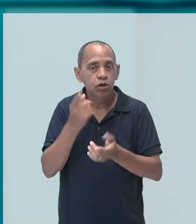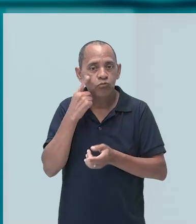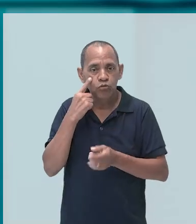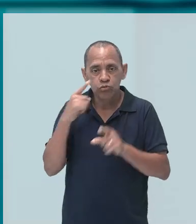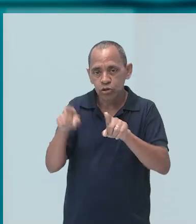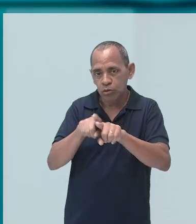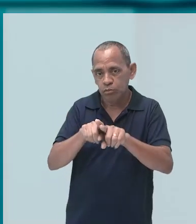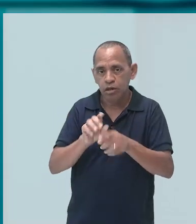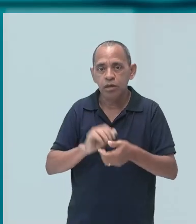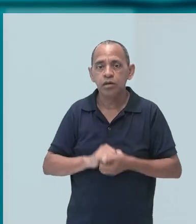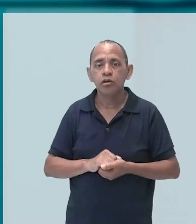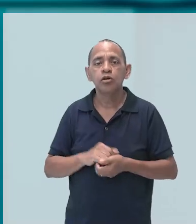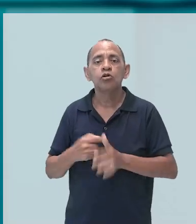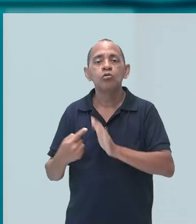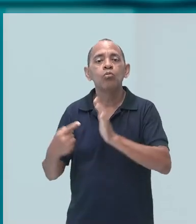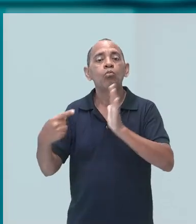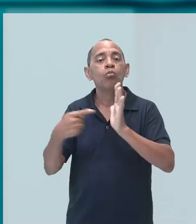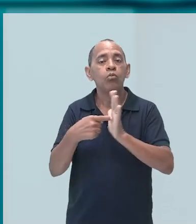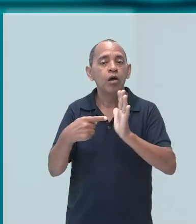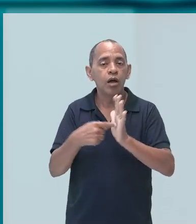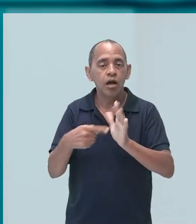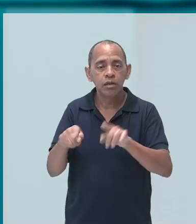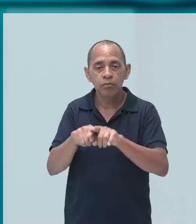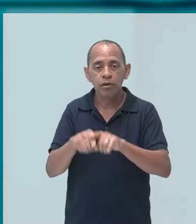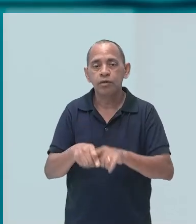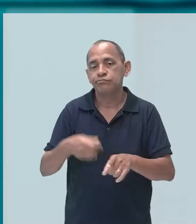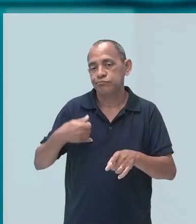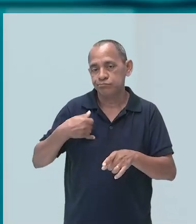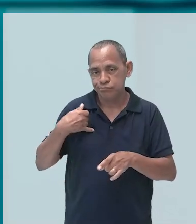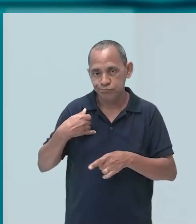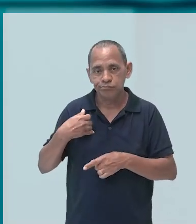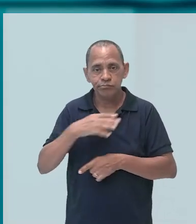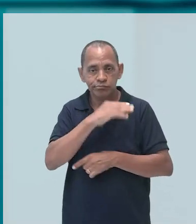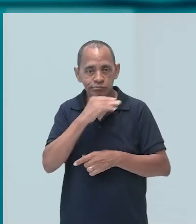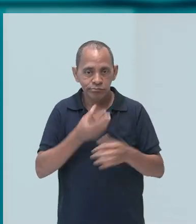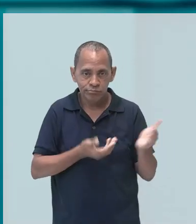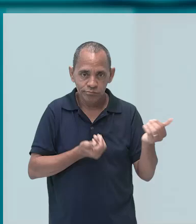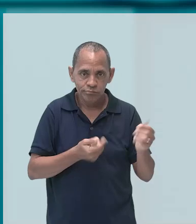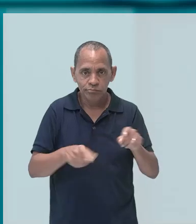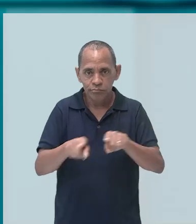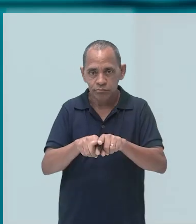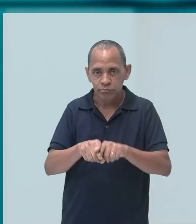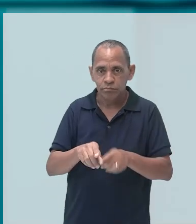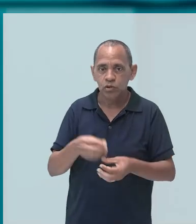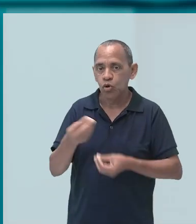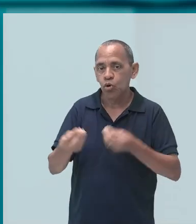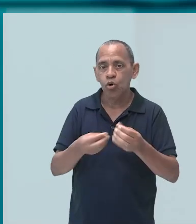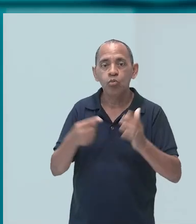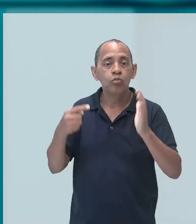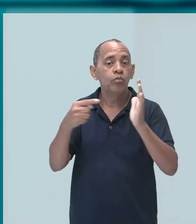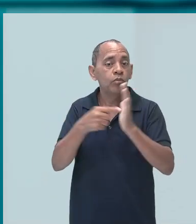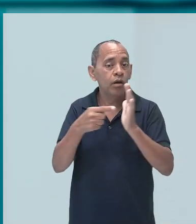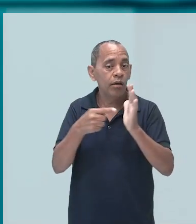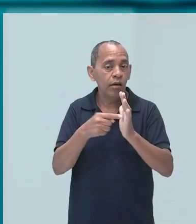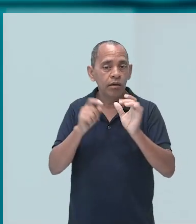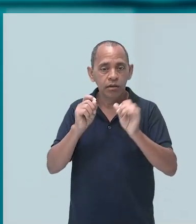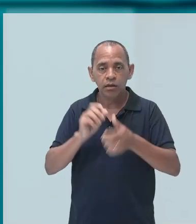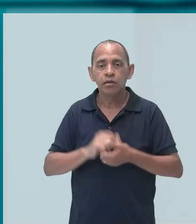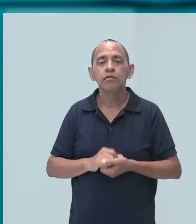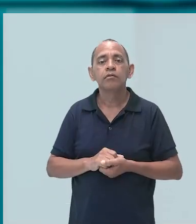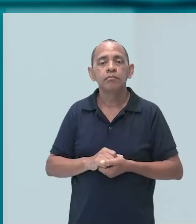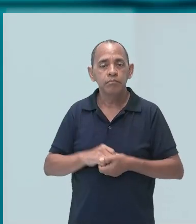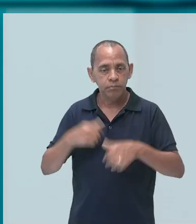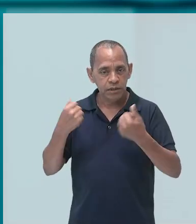vimos. Temos ali a indicação de a idade de criança, idade de adolescência. Temos ali a indicação de que